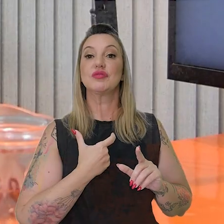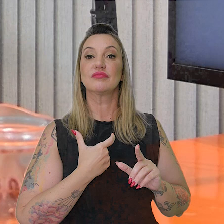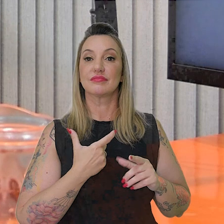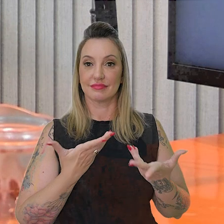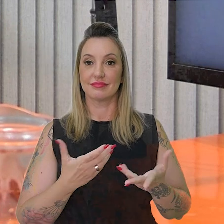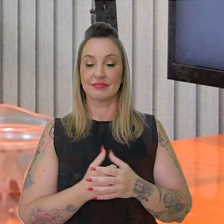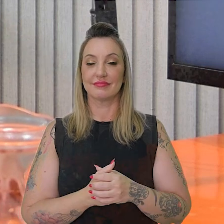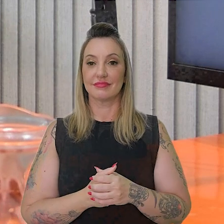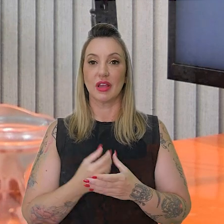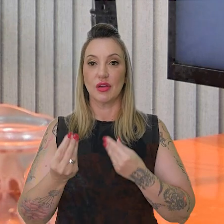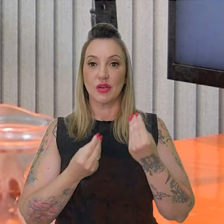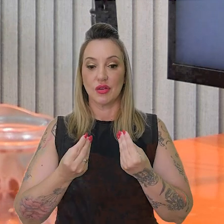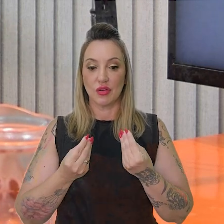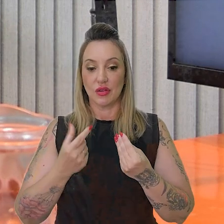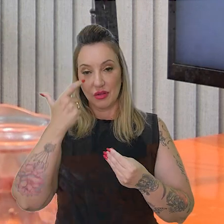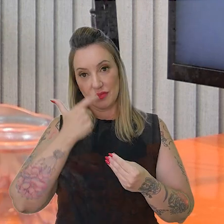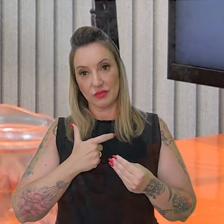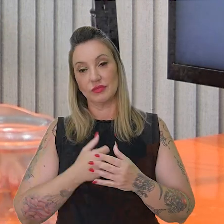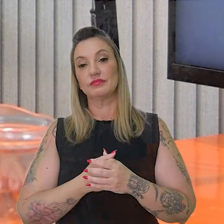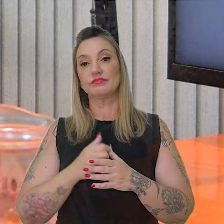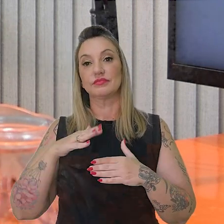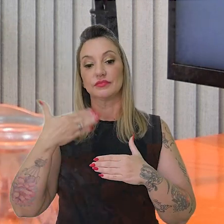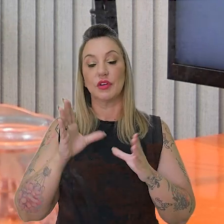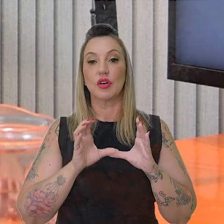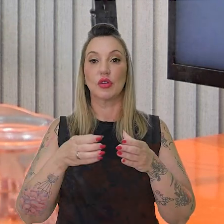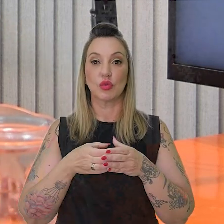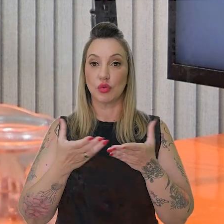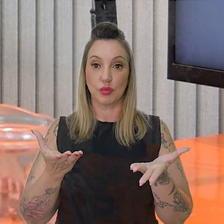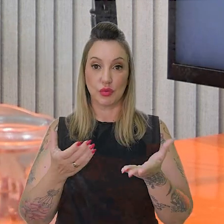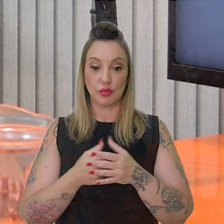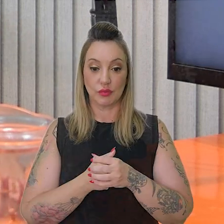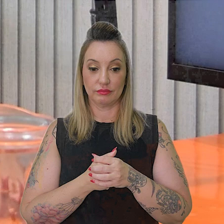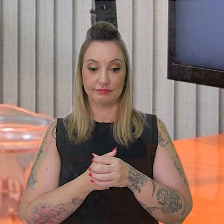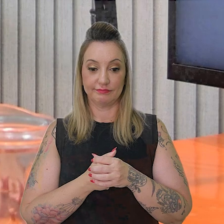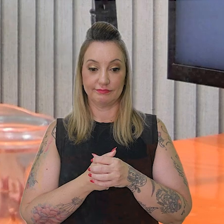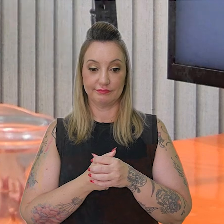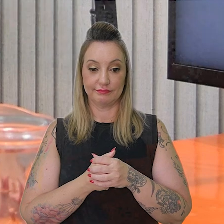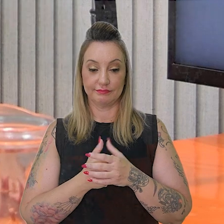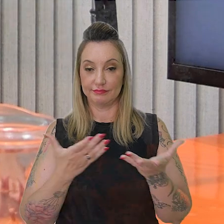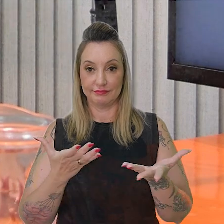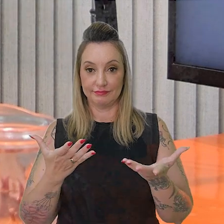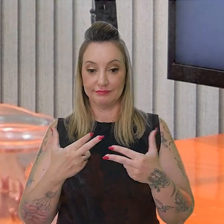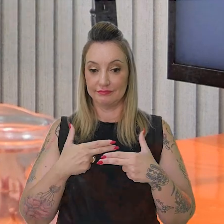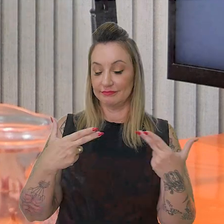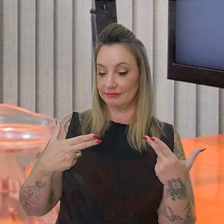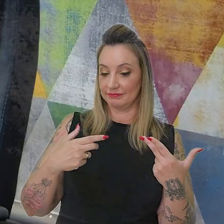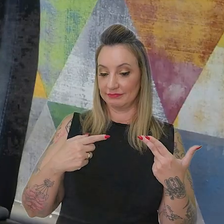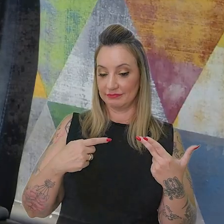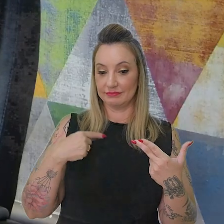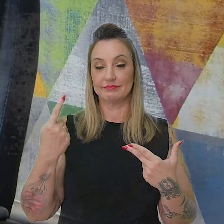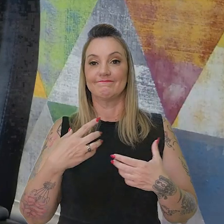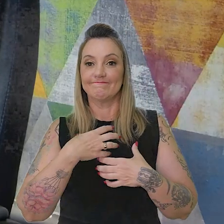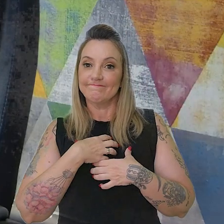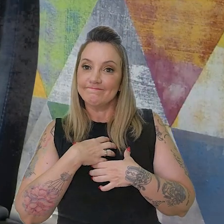posicionar Uhum E como que eu vou me posicionar fora do grupo do condomínio é não e é uma coisa